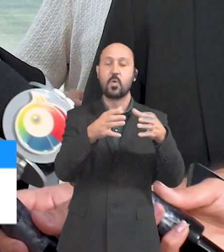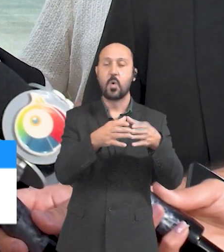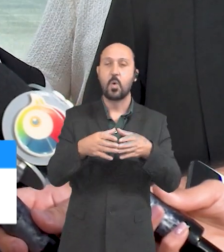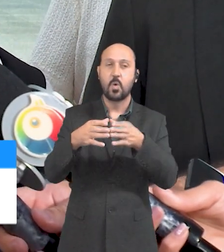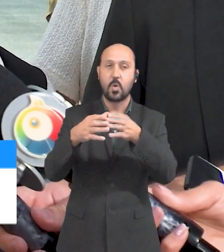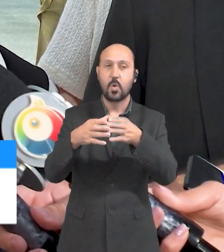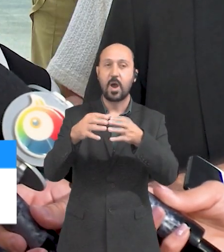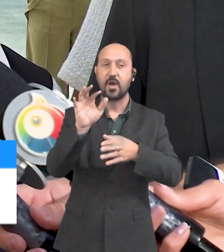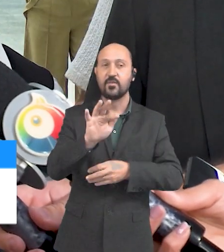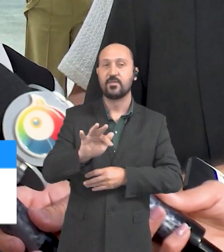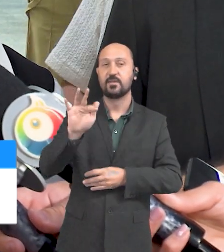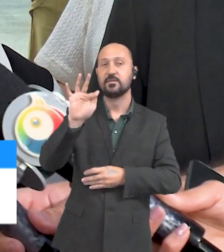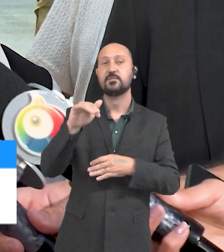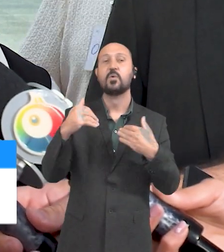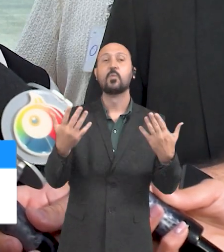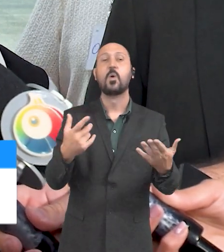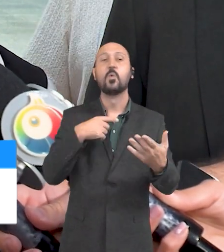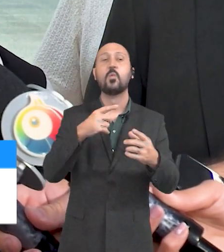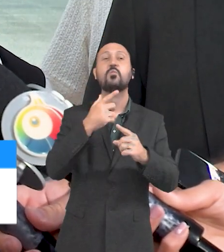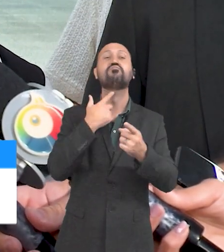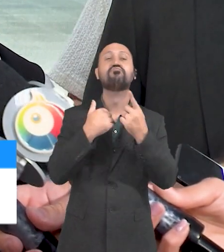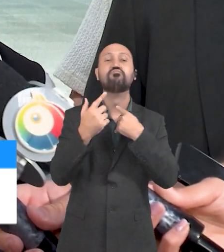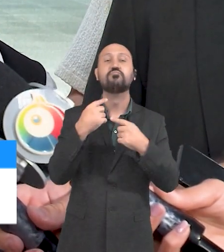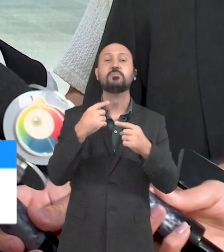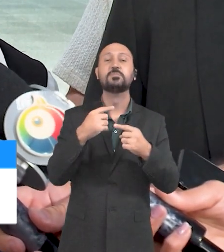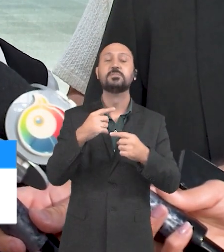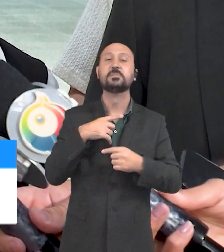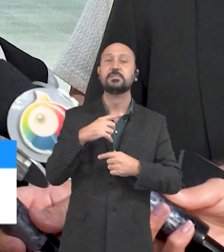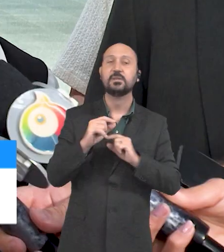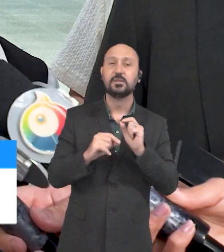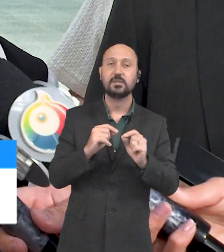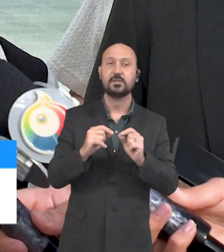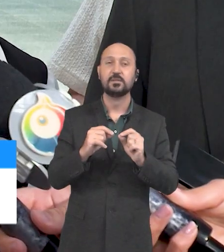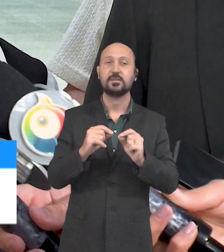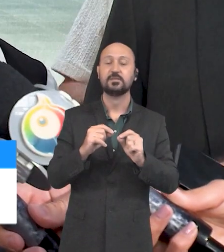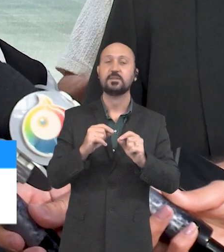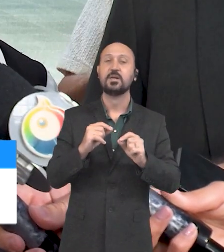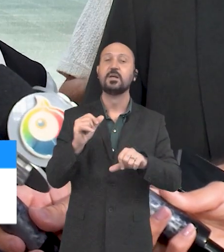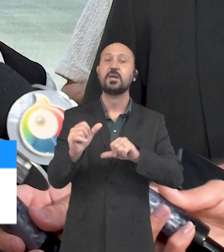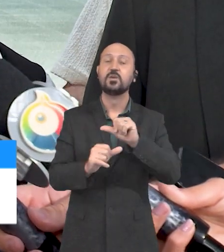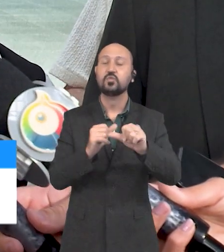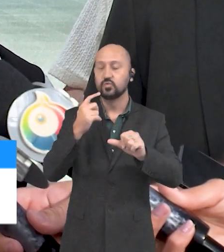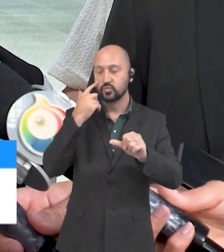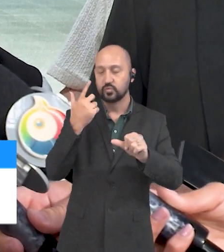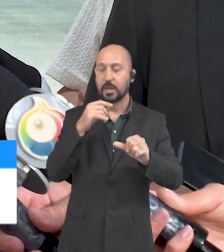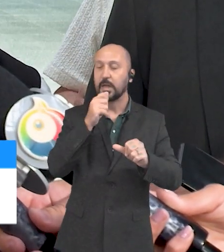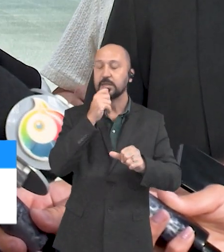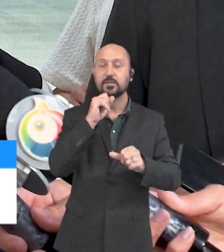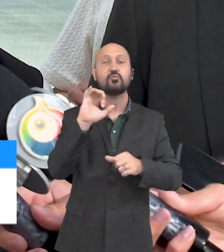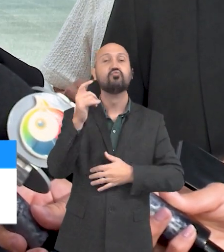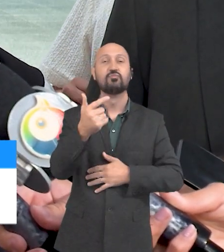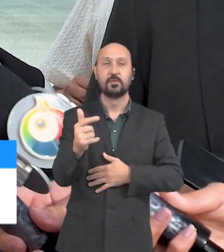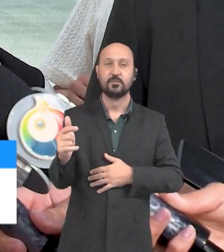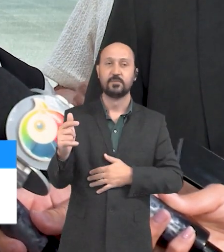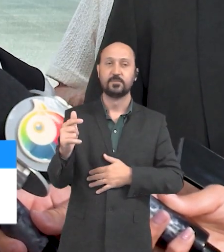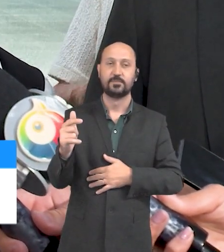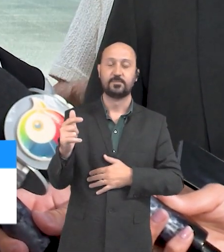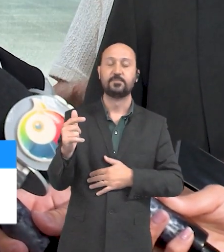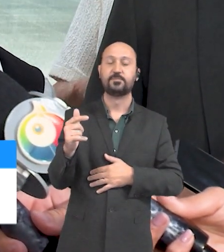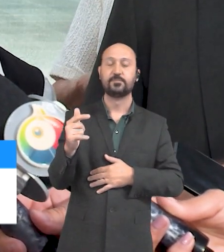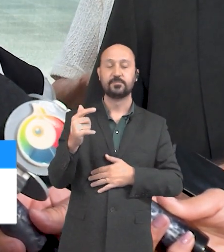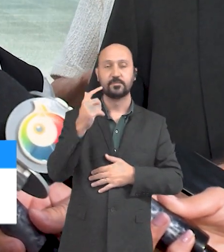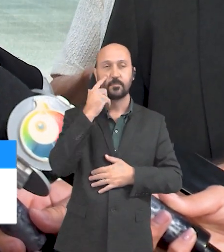times, os clubes, a federação, enfim, quais são os motivos que essa transferência do estádio não ocorreu ainda